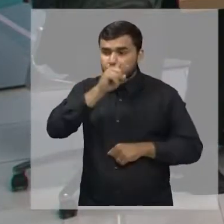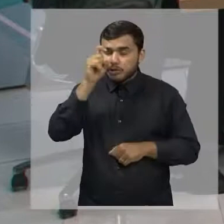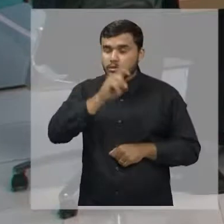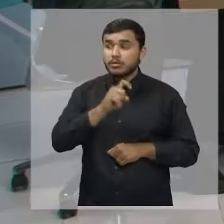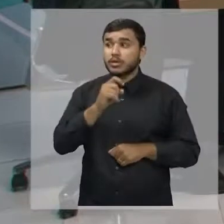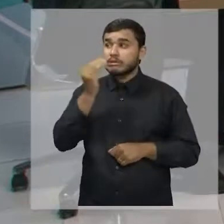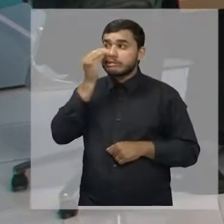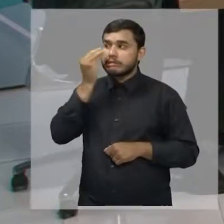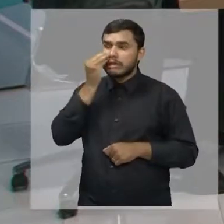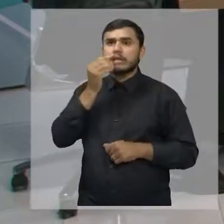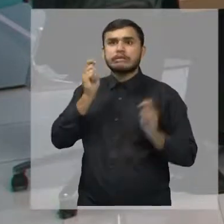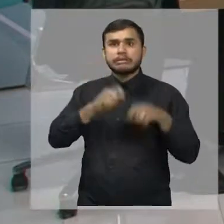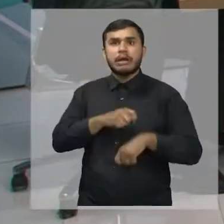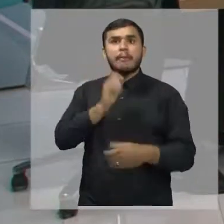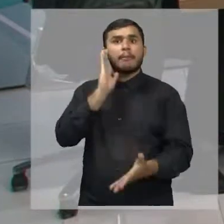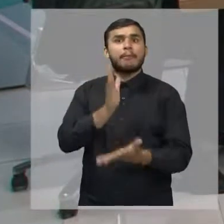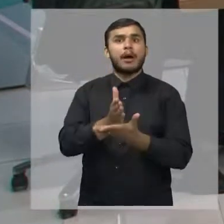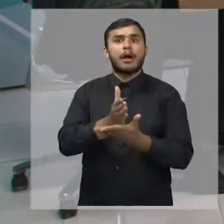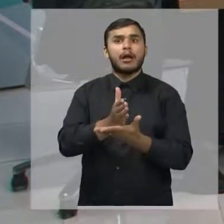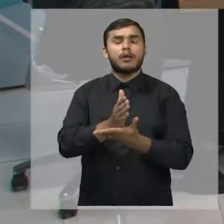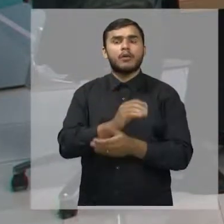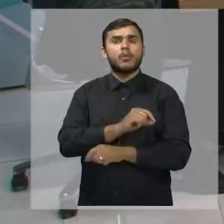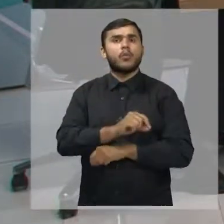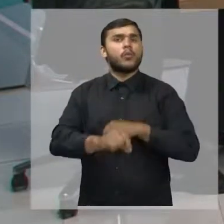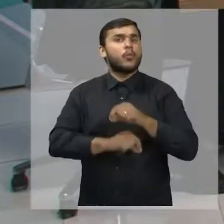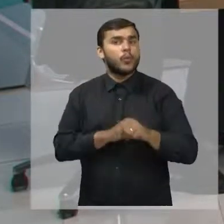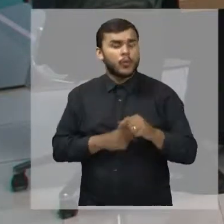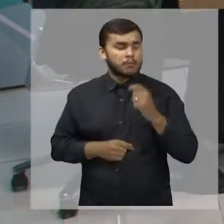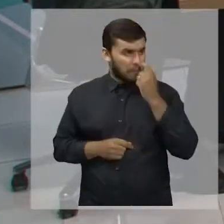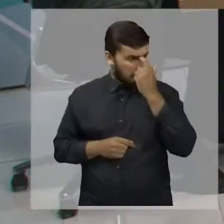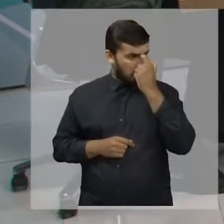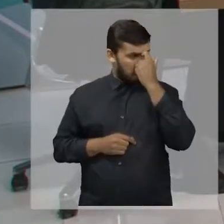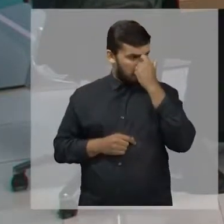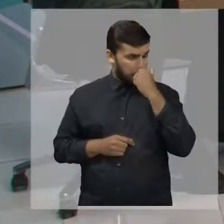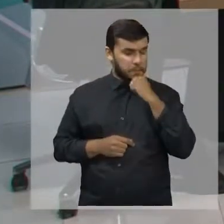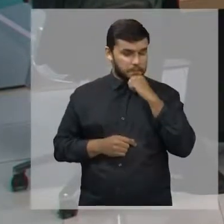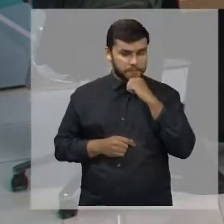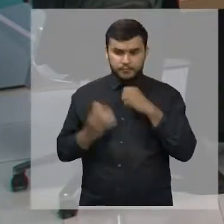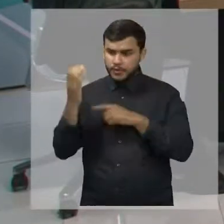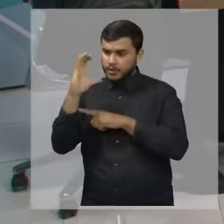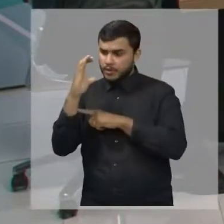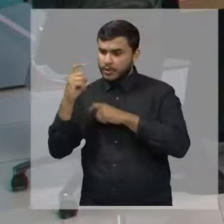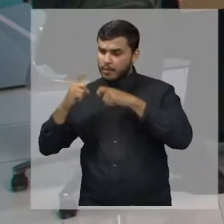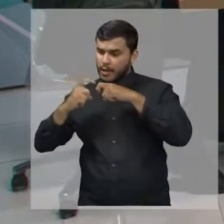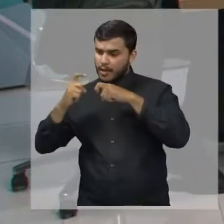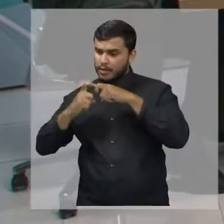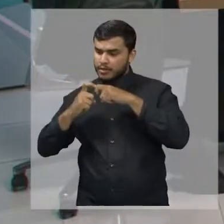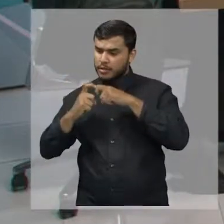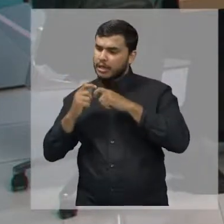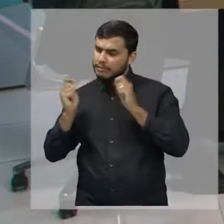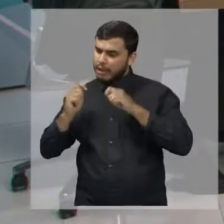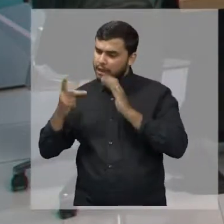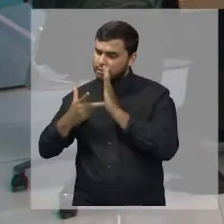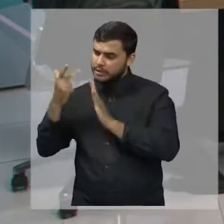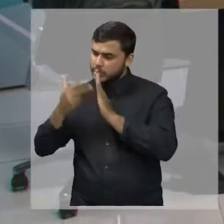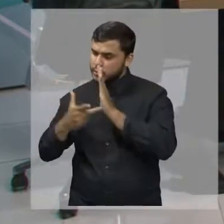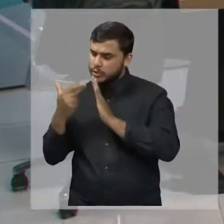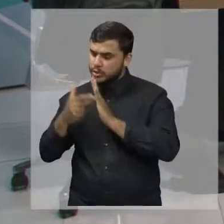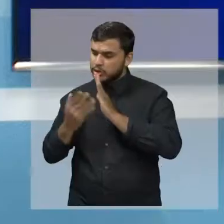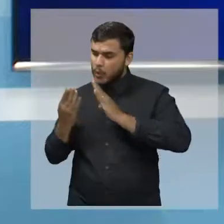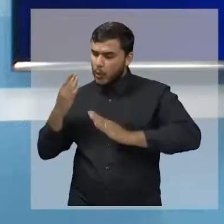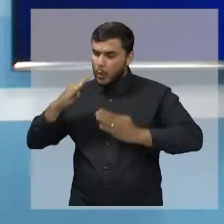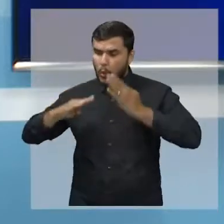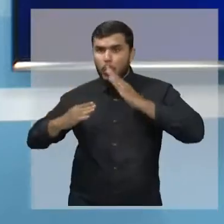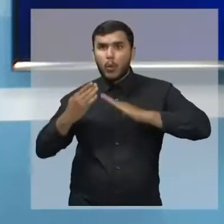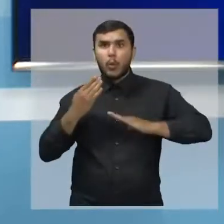está se transformando hoje, até na área de ciências médicas, por que não a manifestação sociológica,